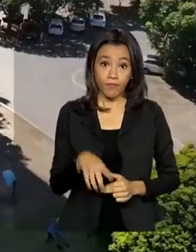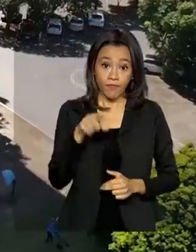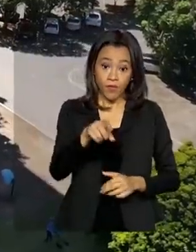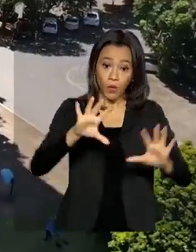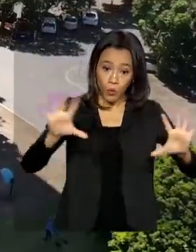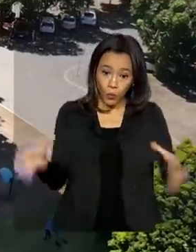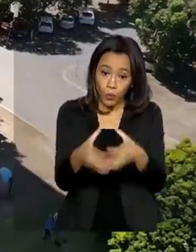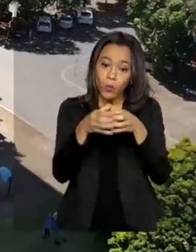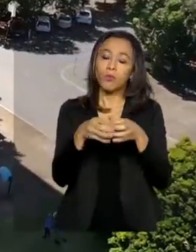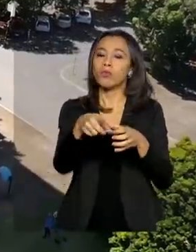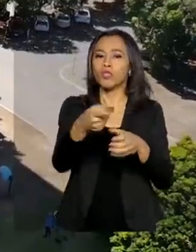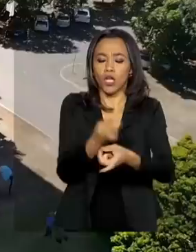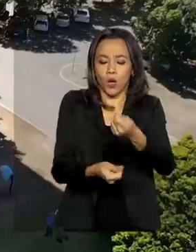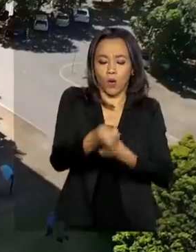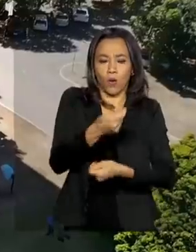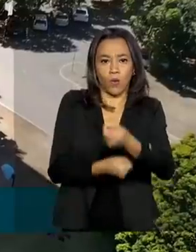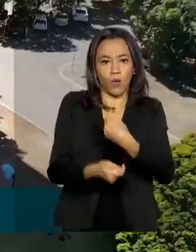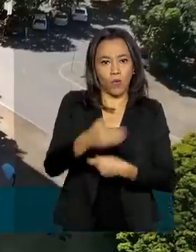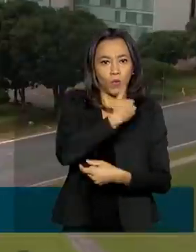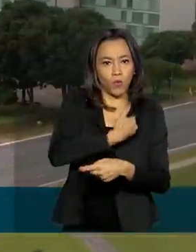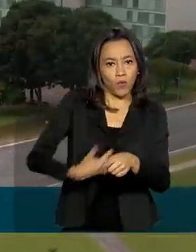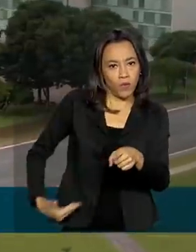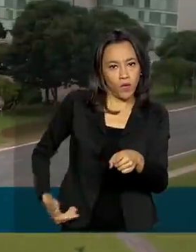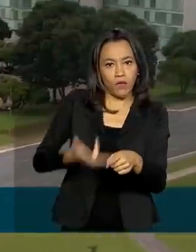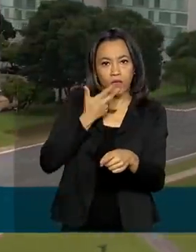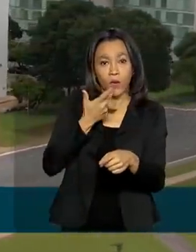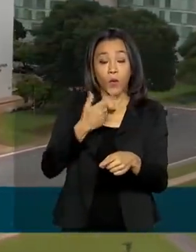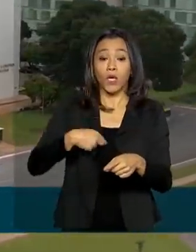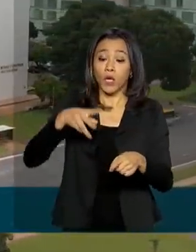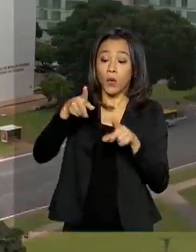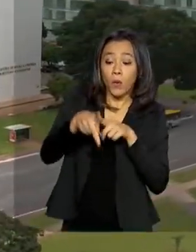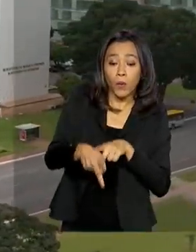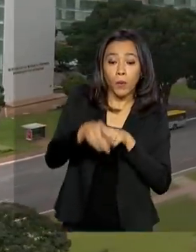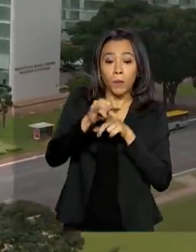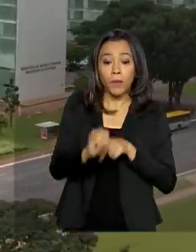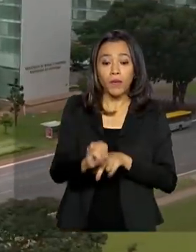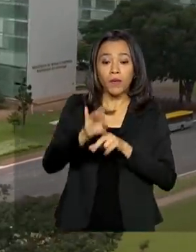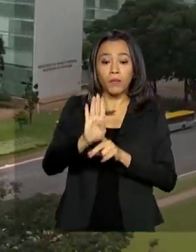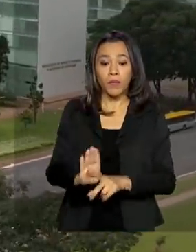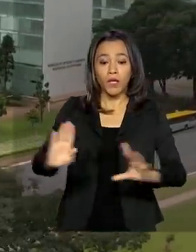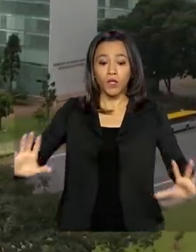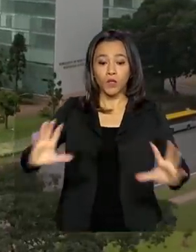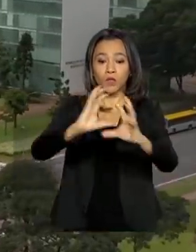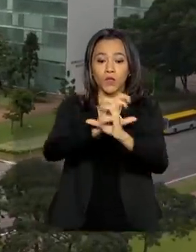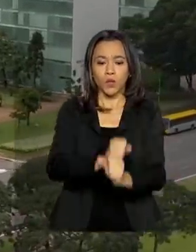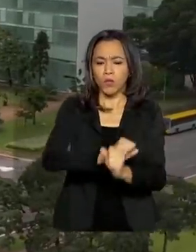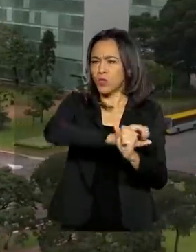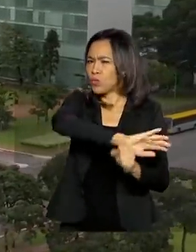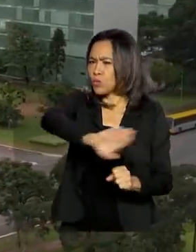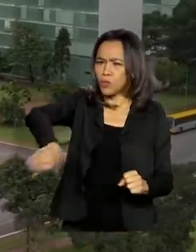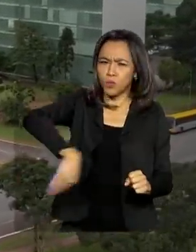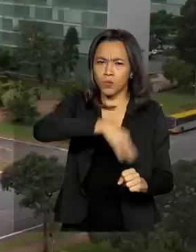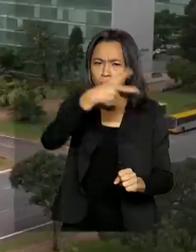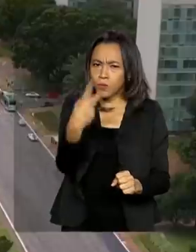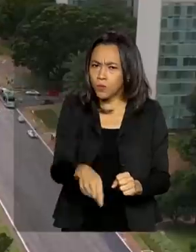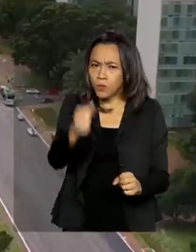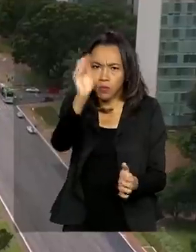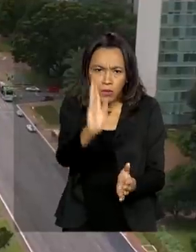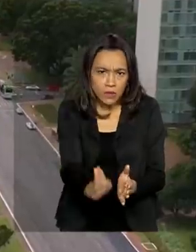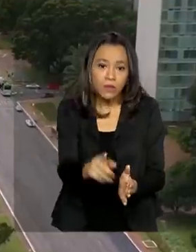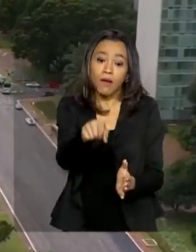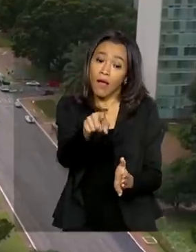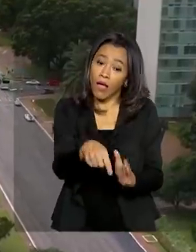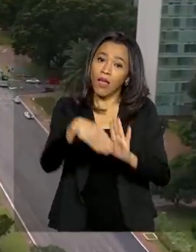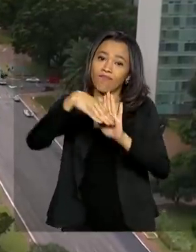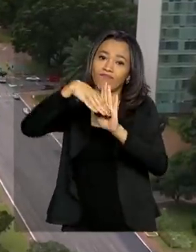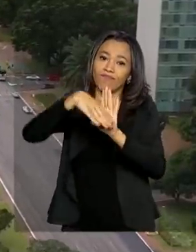equipe econômica do governo estima que o PIB, que é a soma de todas as riquezas produzidas no país, deve ficar